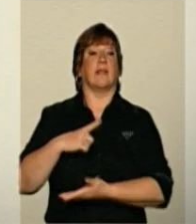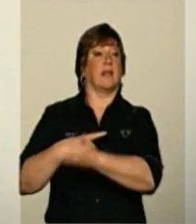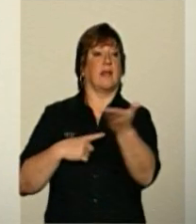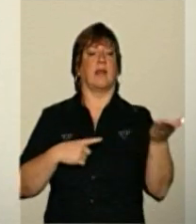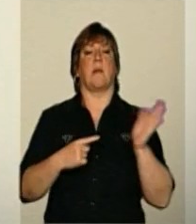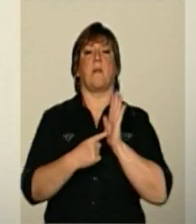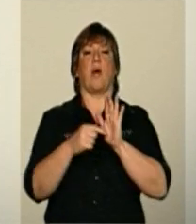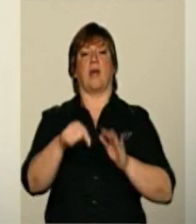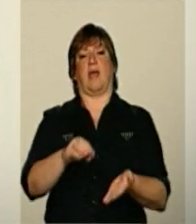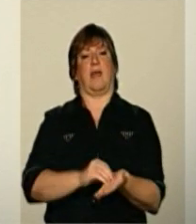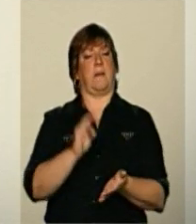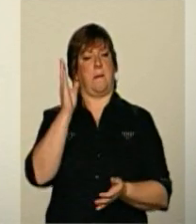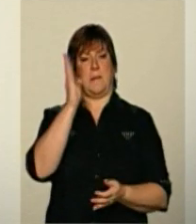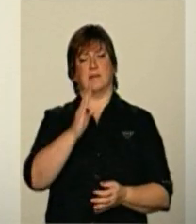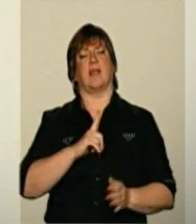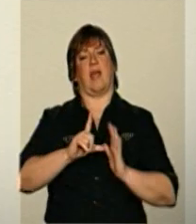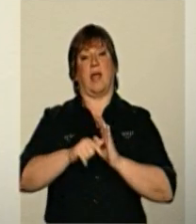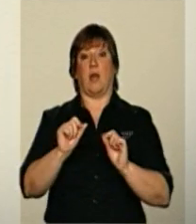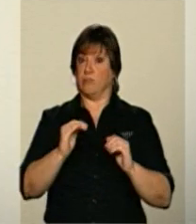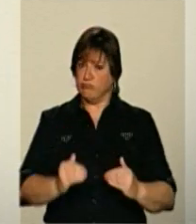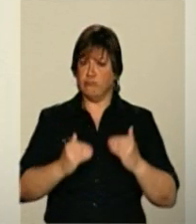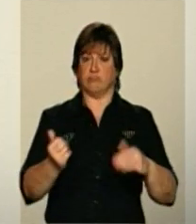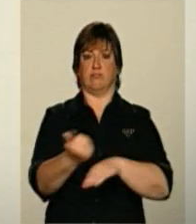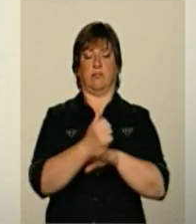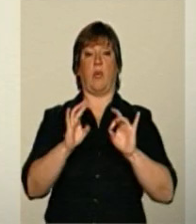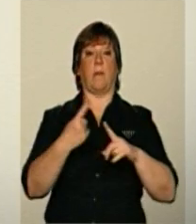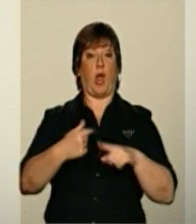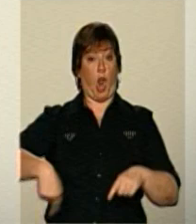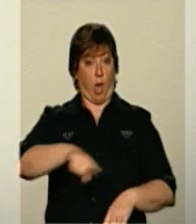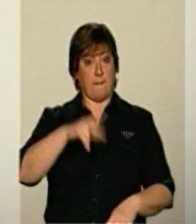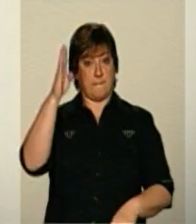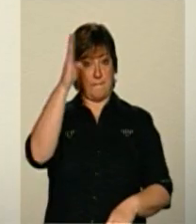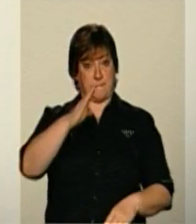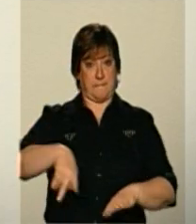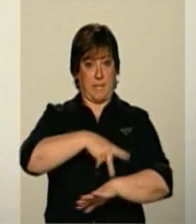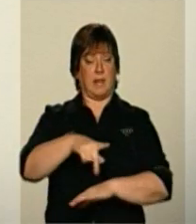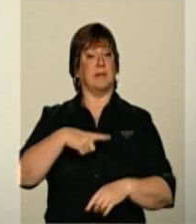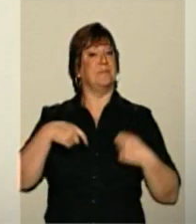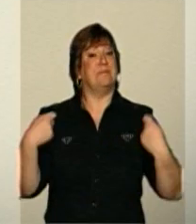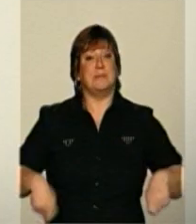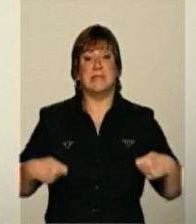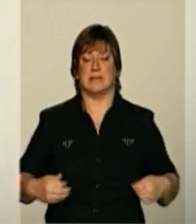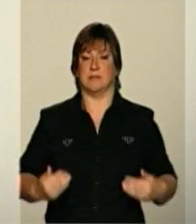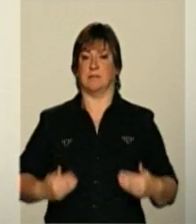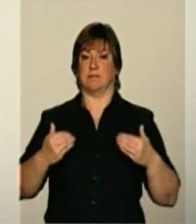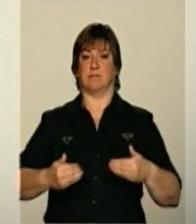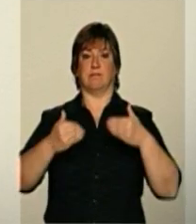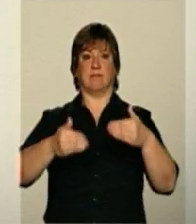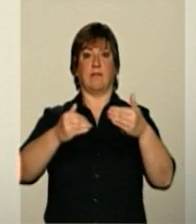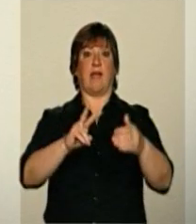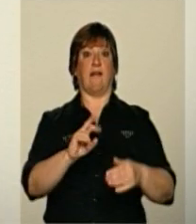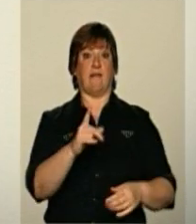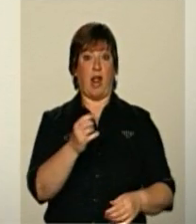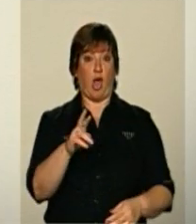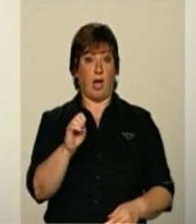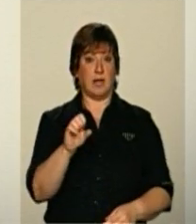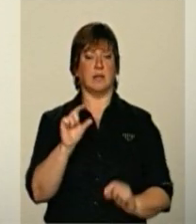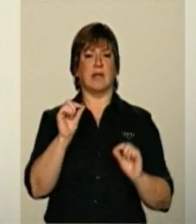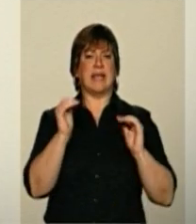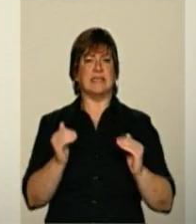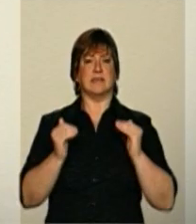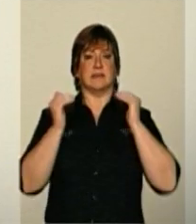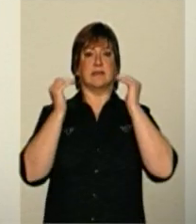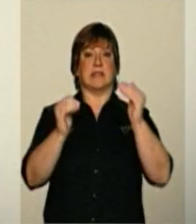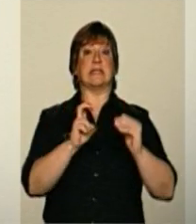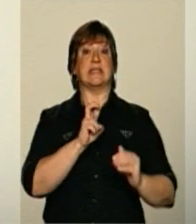vendendo ainda no Brasil é que o nosso país tem necessidade de caminhar para valores acima de